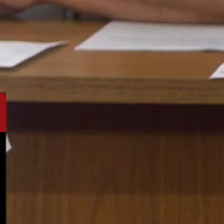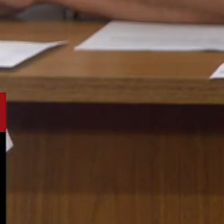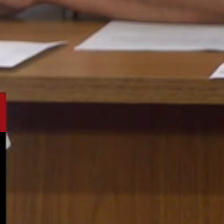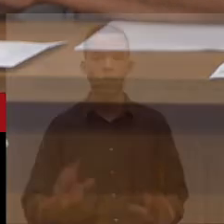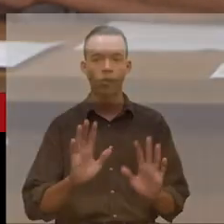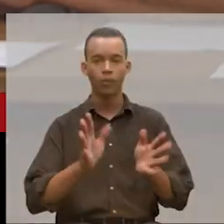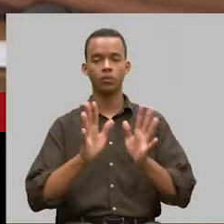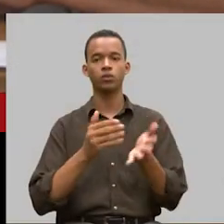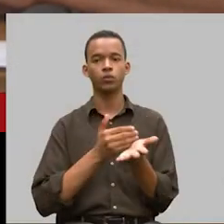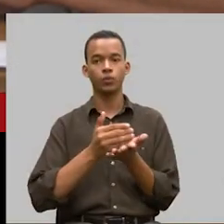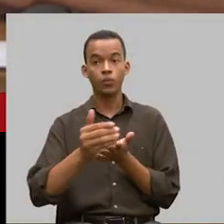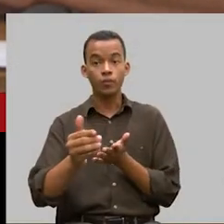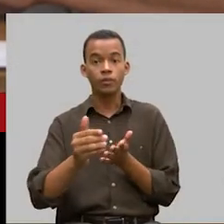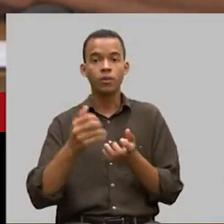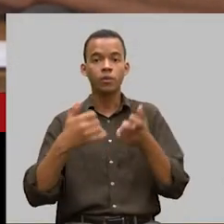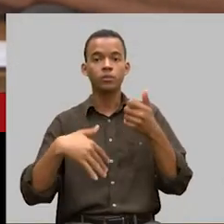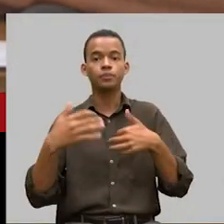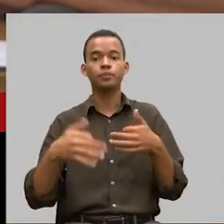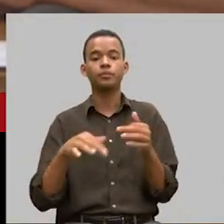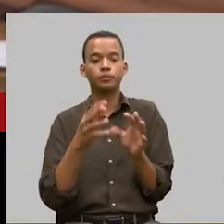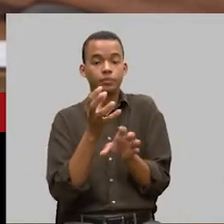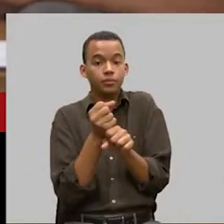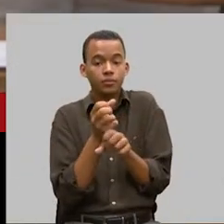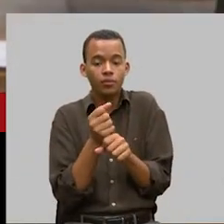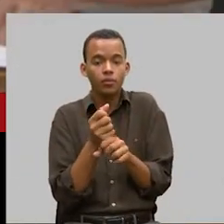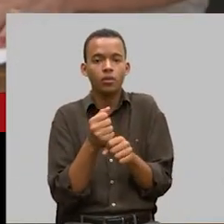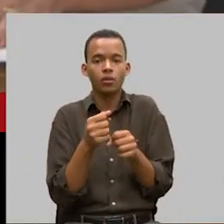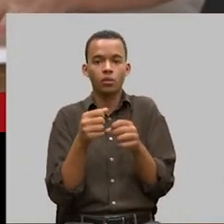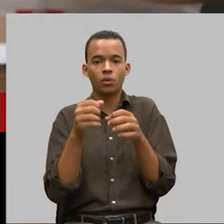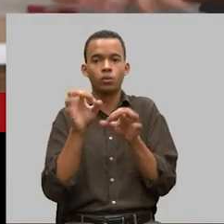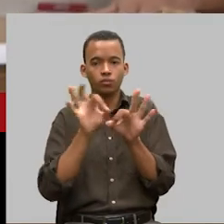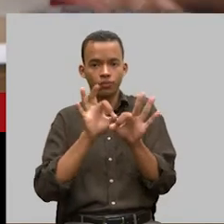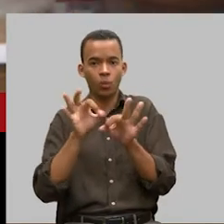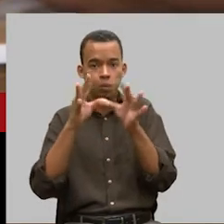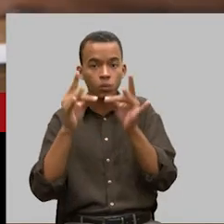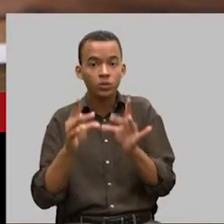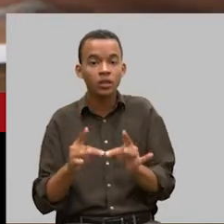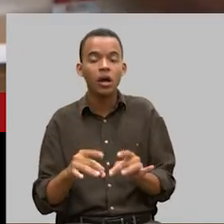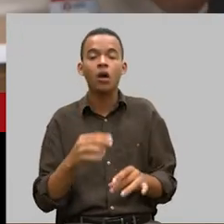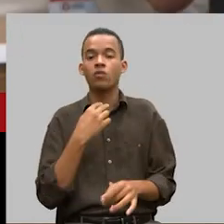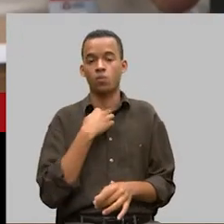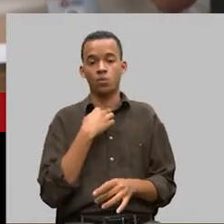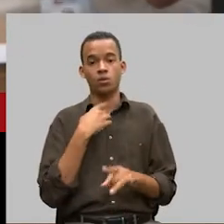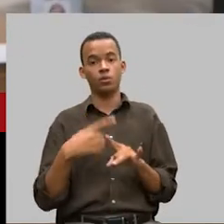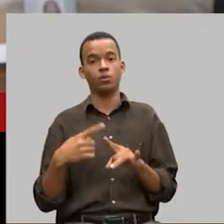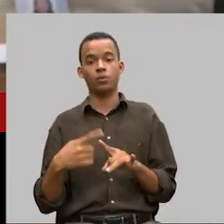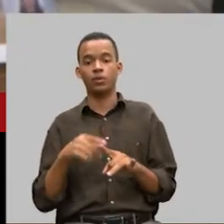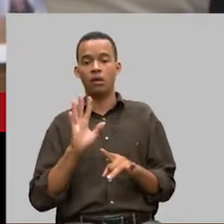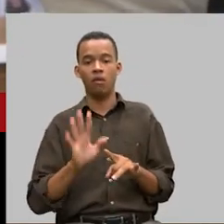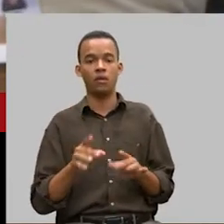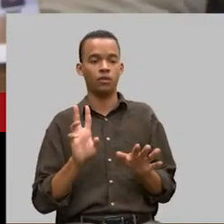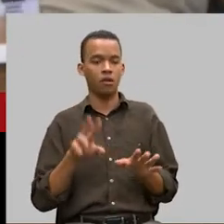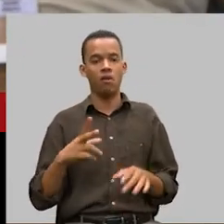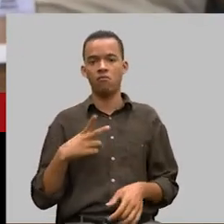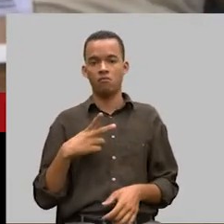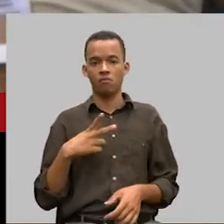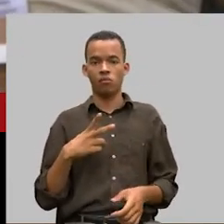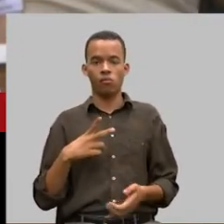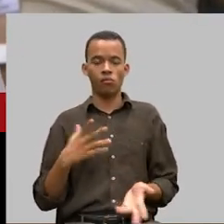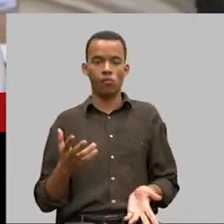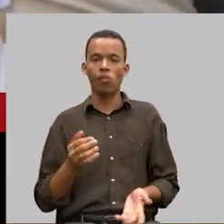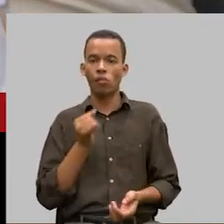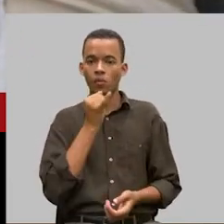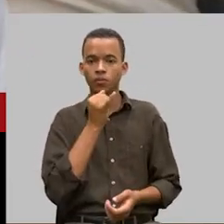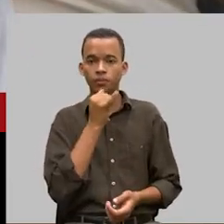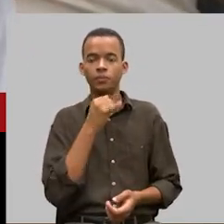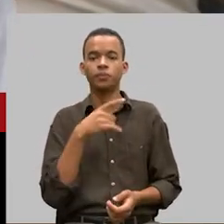de falar do financiamento talvez você não pode porque se é privado se a gente pegar aqui EA bom tempo e taubin acho